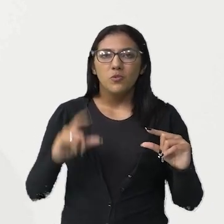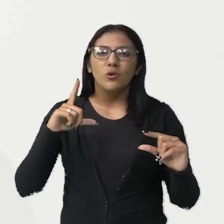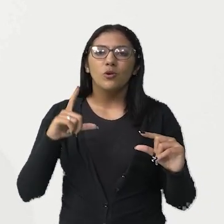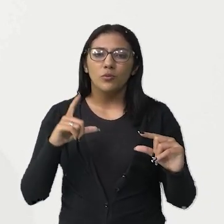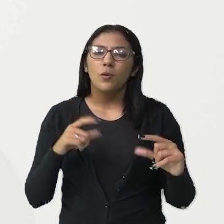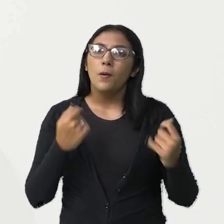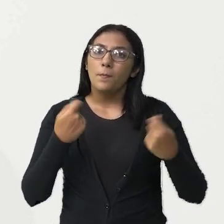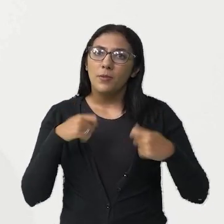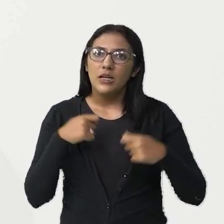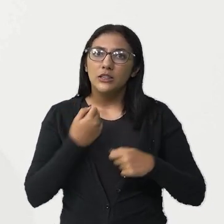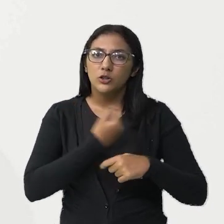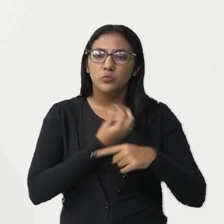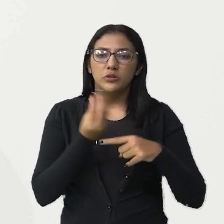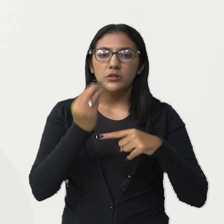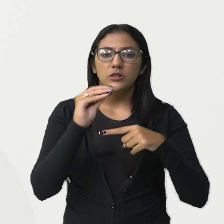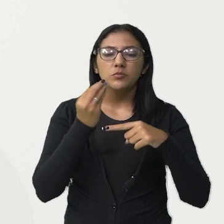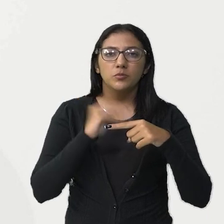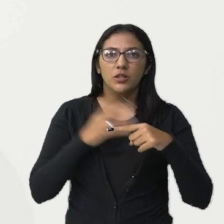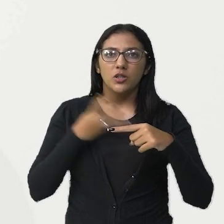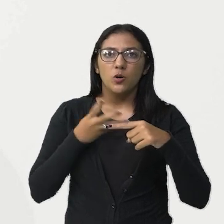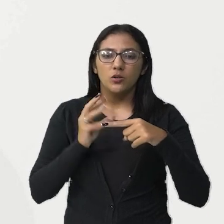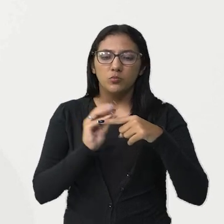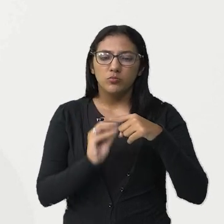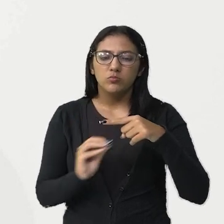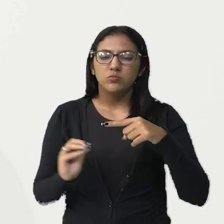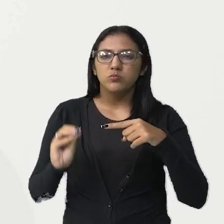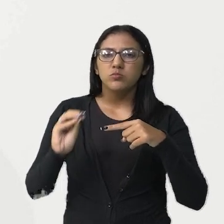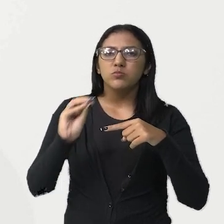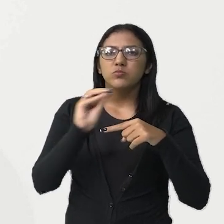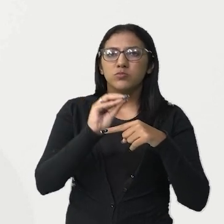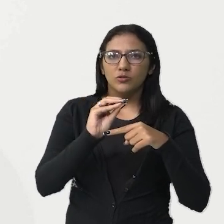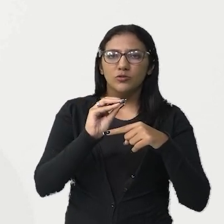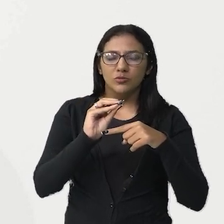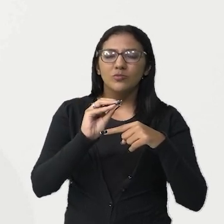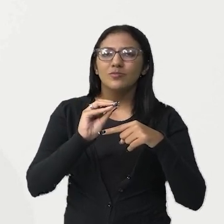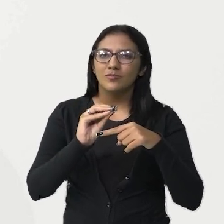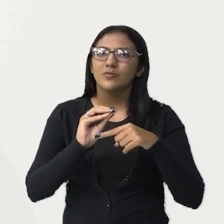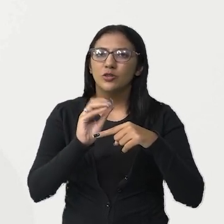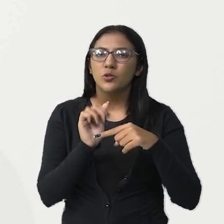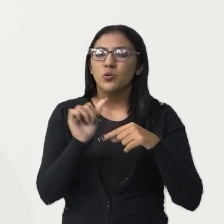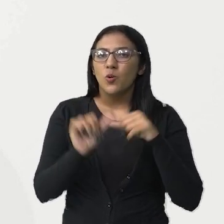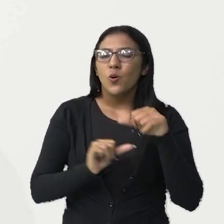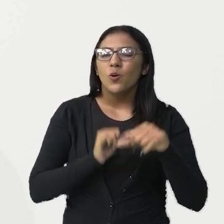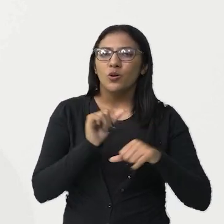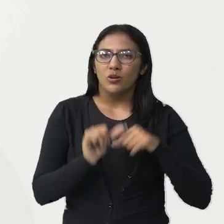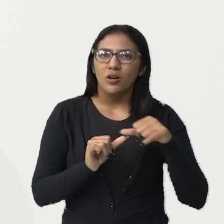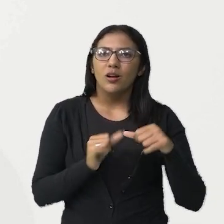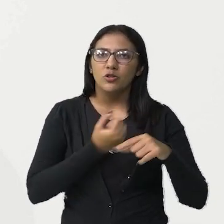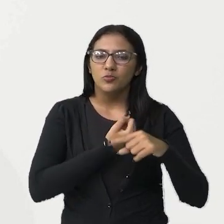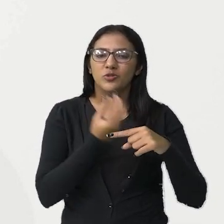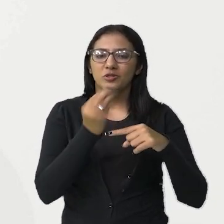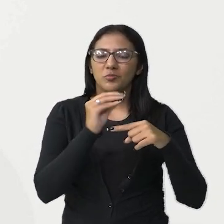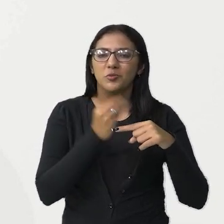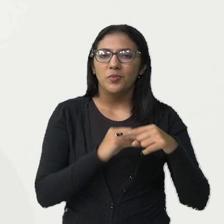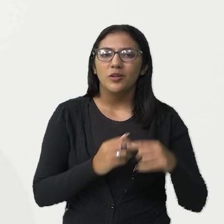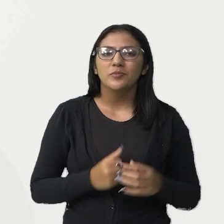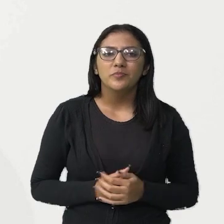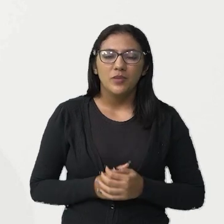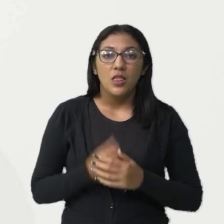fração, trocar o numerador e denominador, que foi o que nós fizemos, né? De uma das frações,